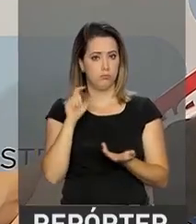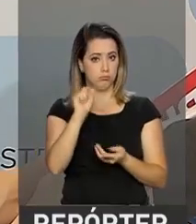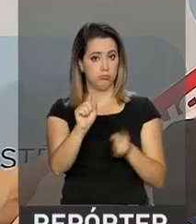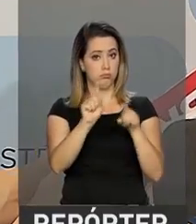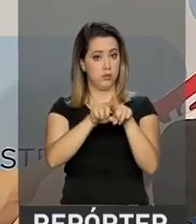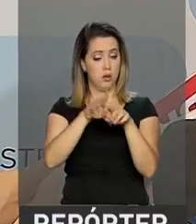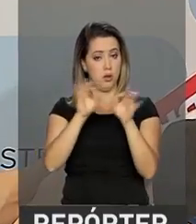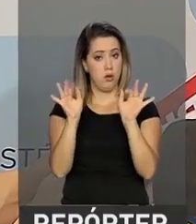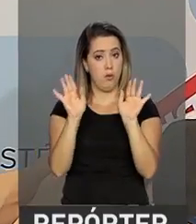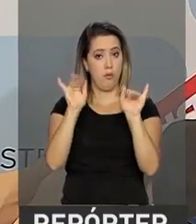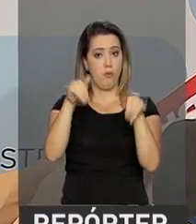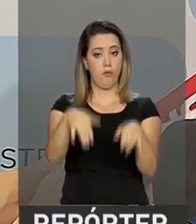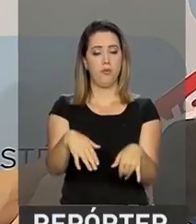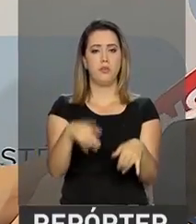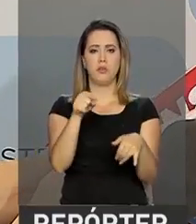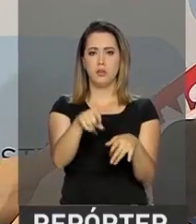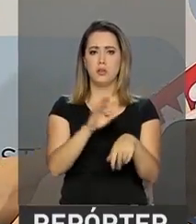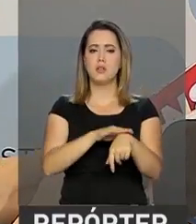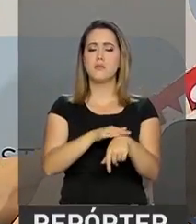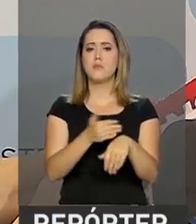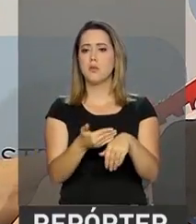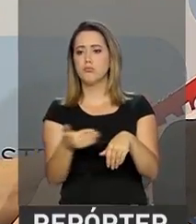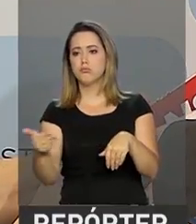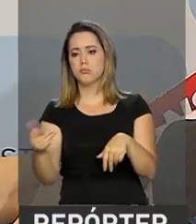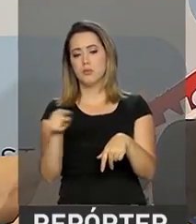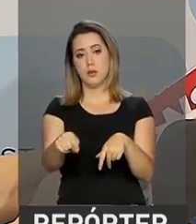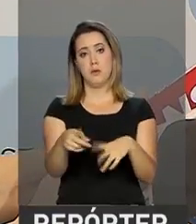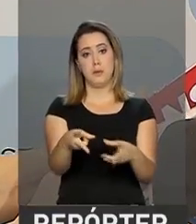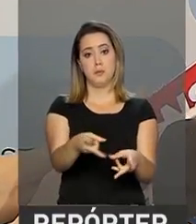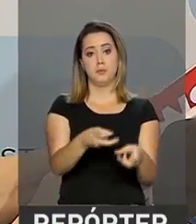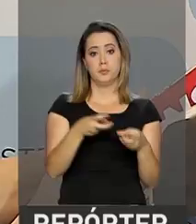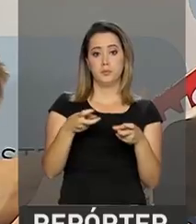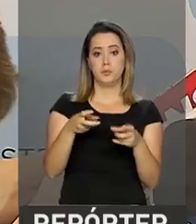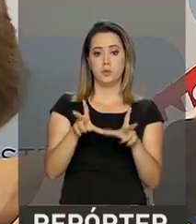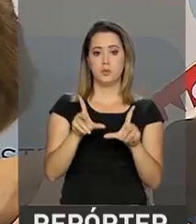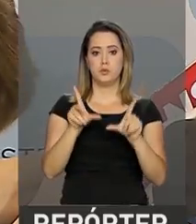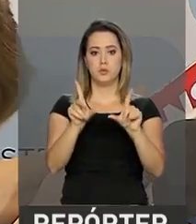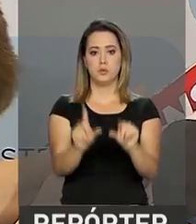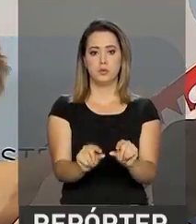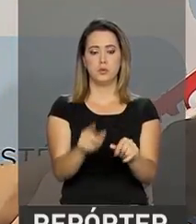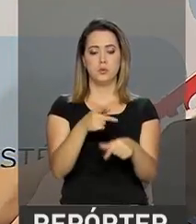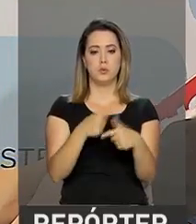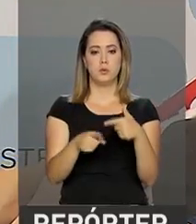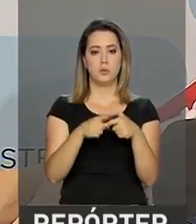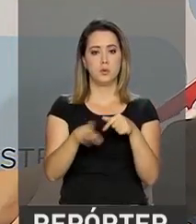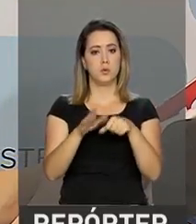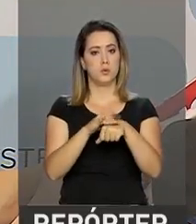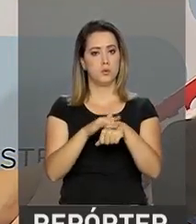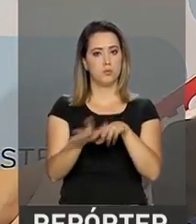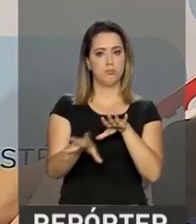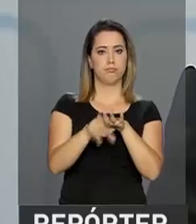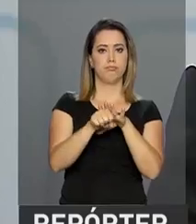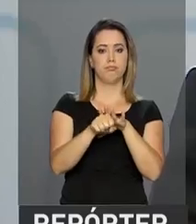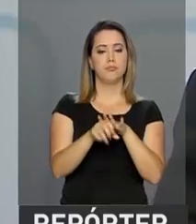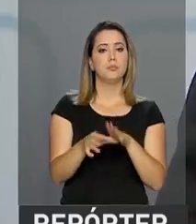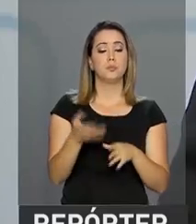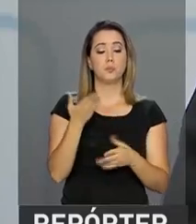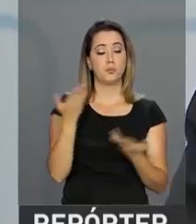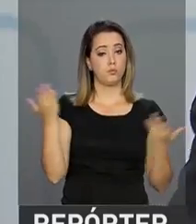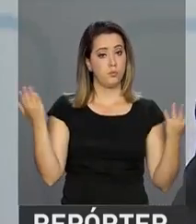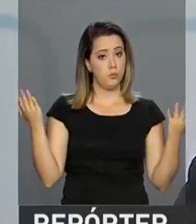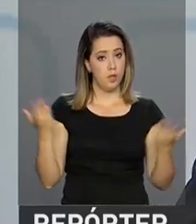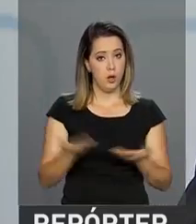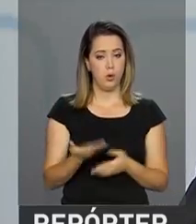é com o fim da saga grave da doença há a expectativa de que se diminua o número de casos de de febre amarela agora o